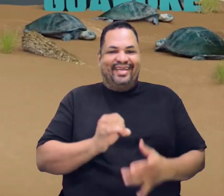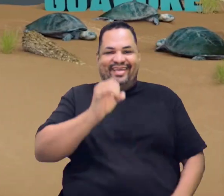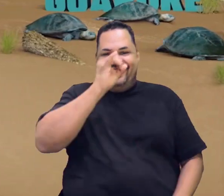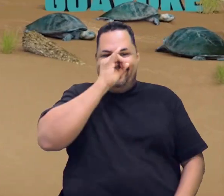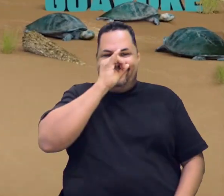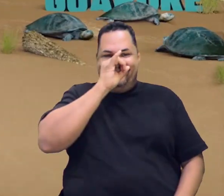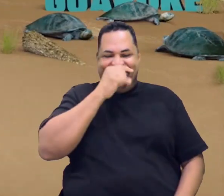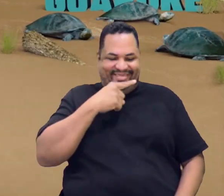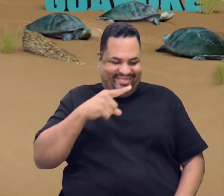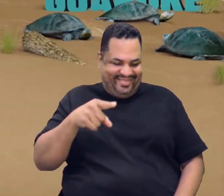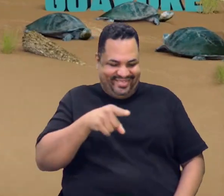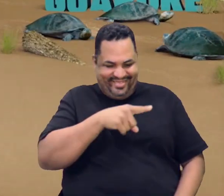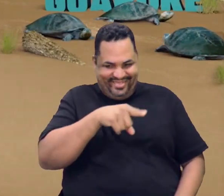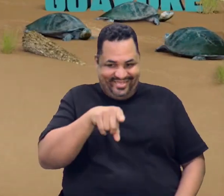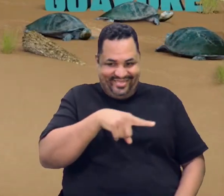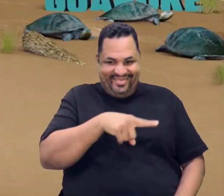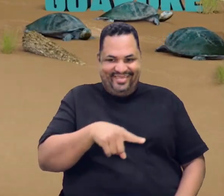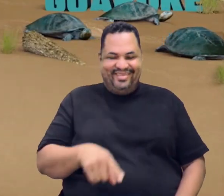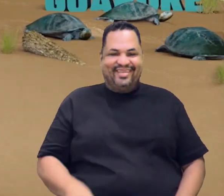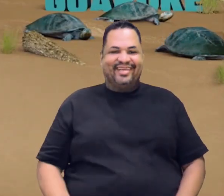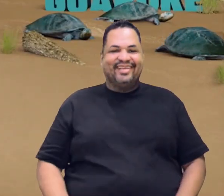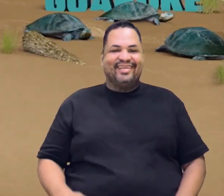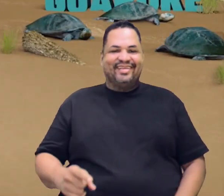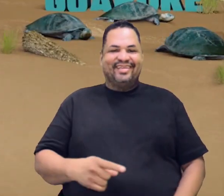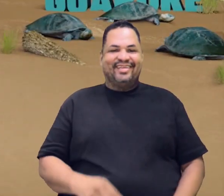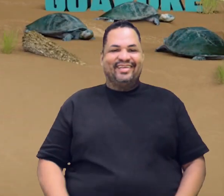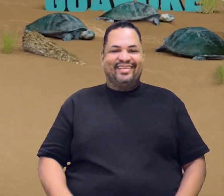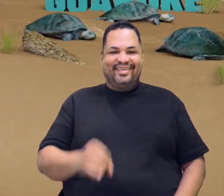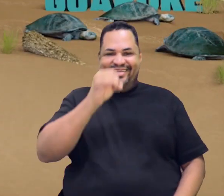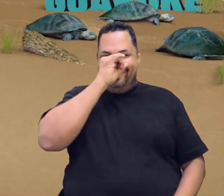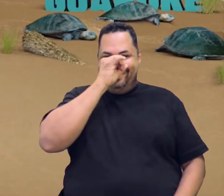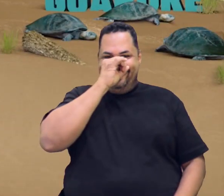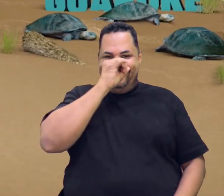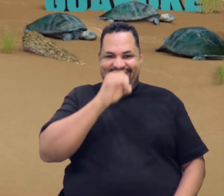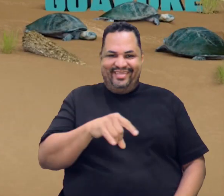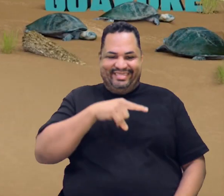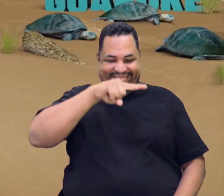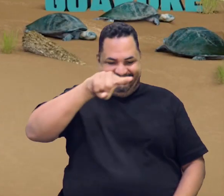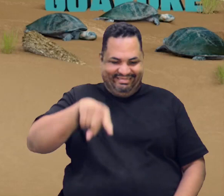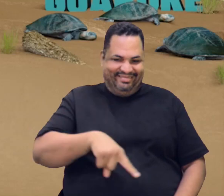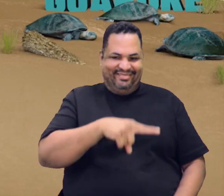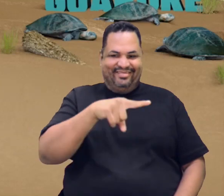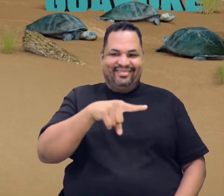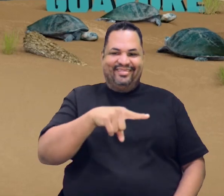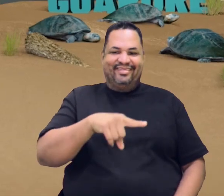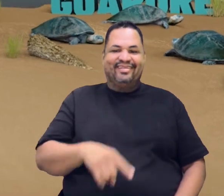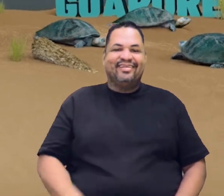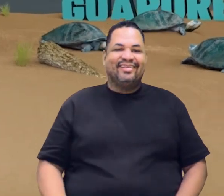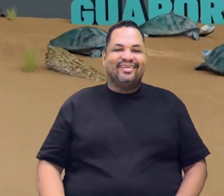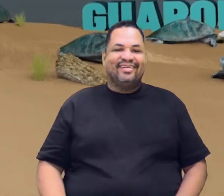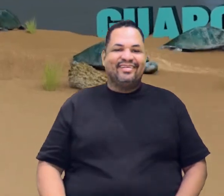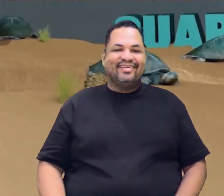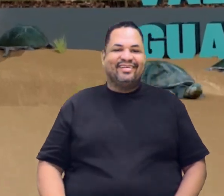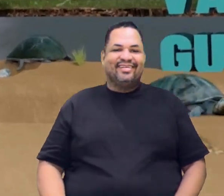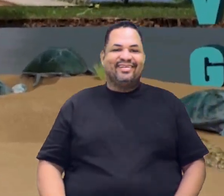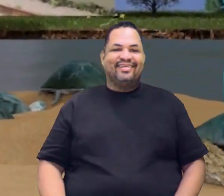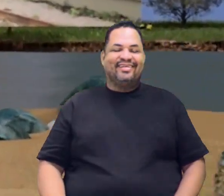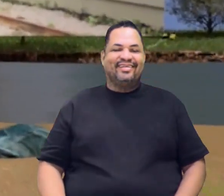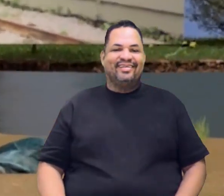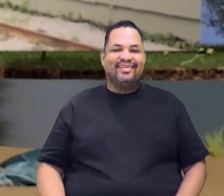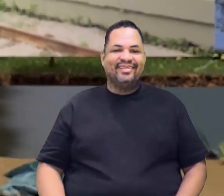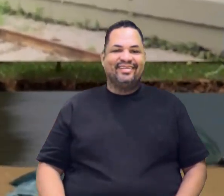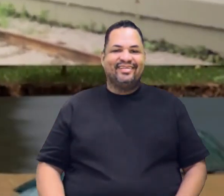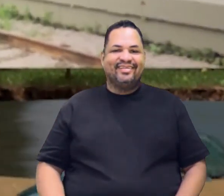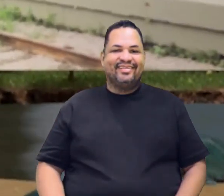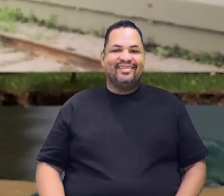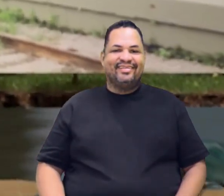é? A porca vai torcer o rabo. A porca vai torcer o rabo. É isso mesmo. Bom, hoje,